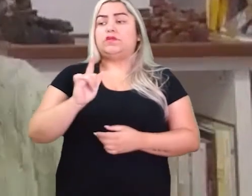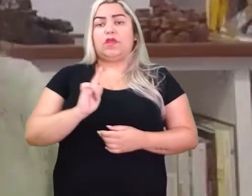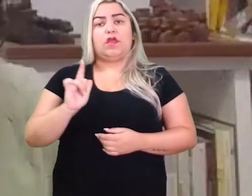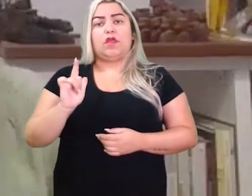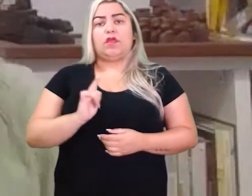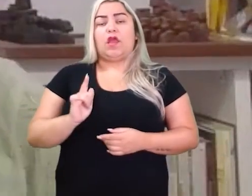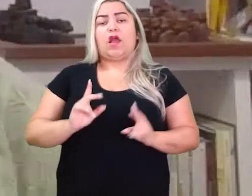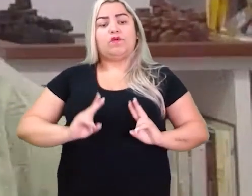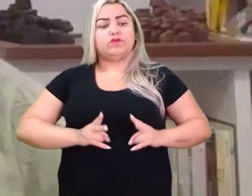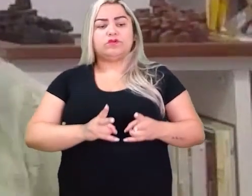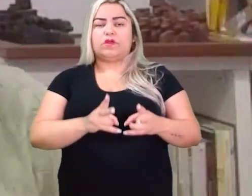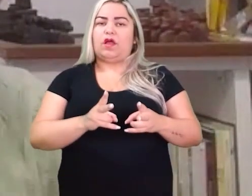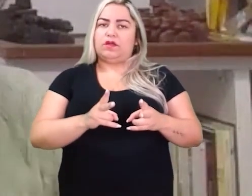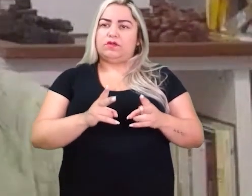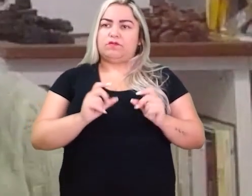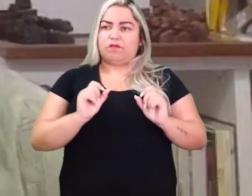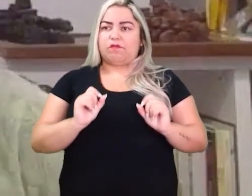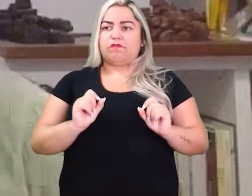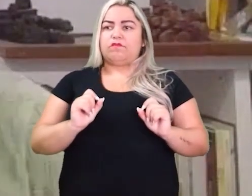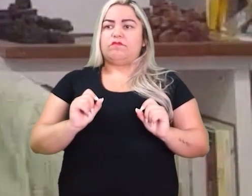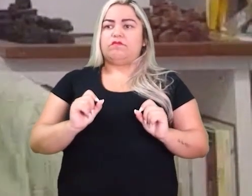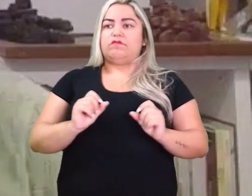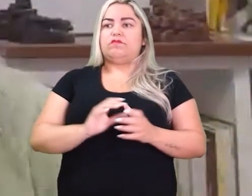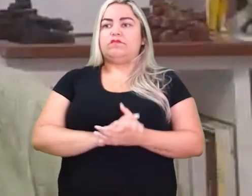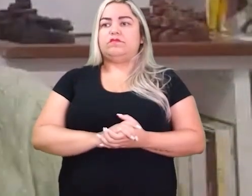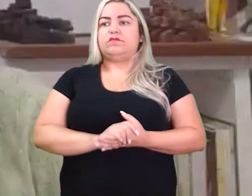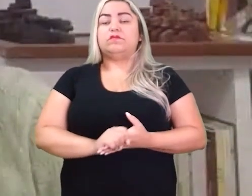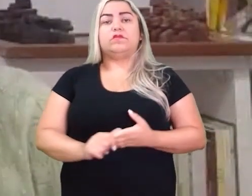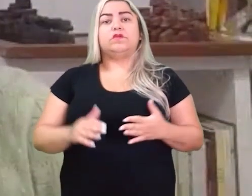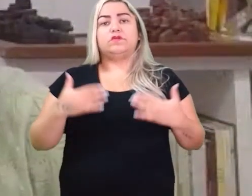a gente sempre vai ter a continuidade do que...